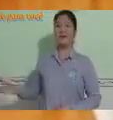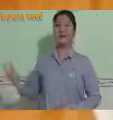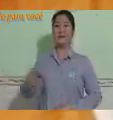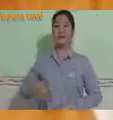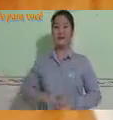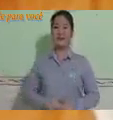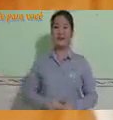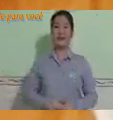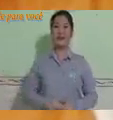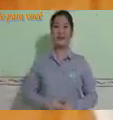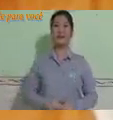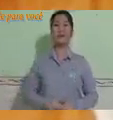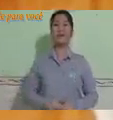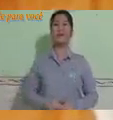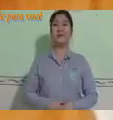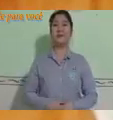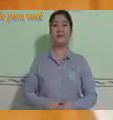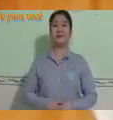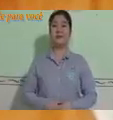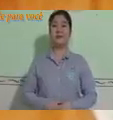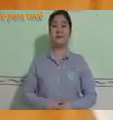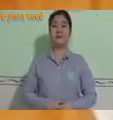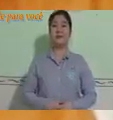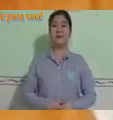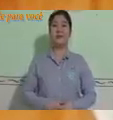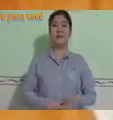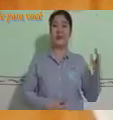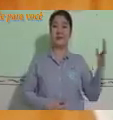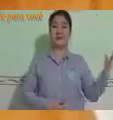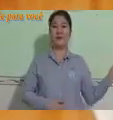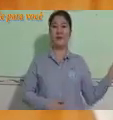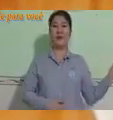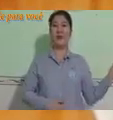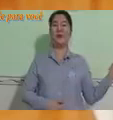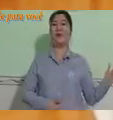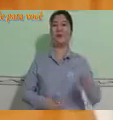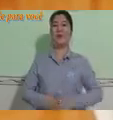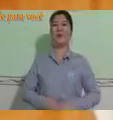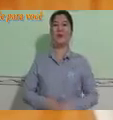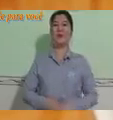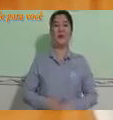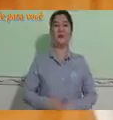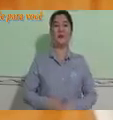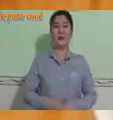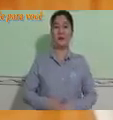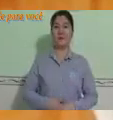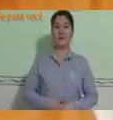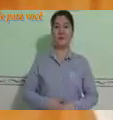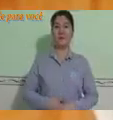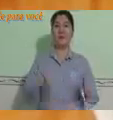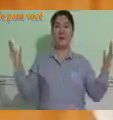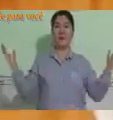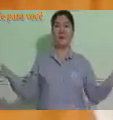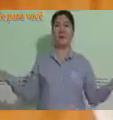mortadela, bacon, paio, salsinha, ponto, defumados, e peixe enlatado como sardinha ou atum. Ponto e vírgula